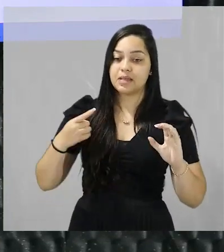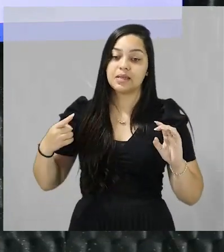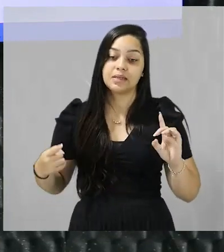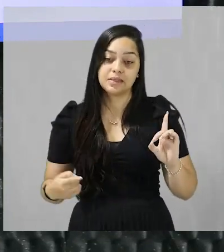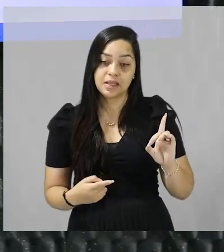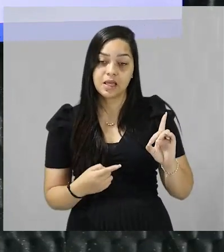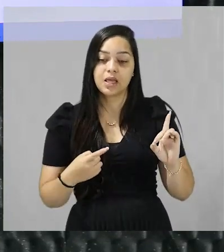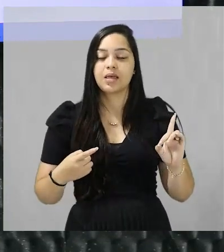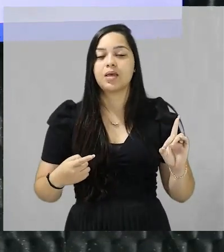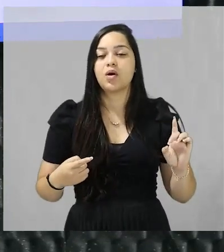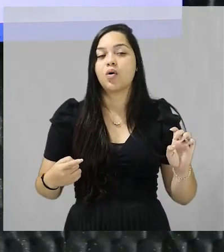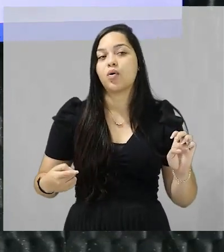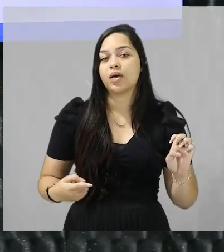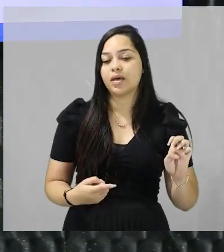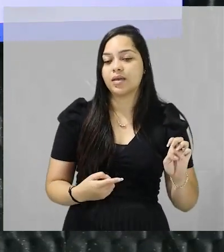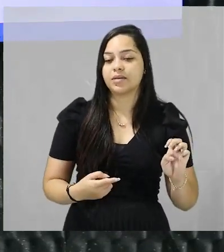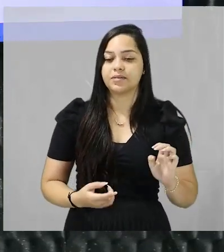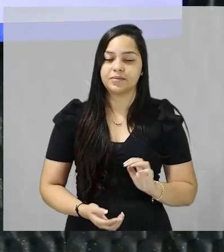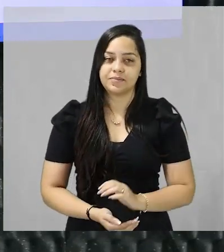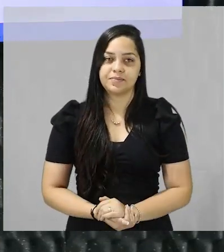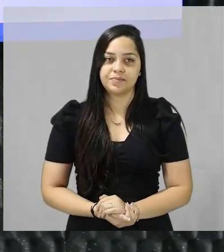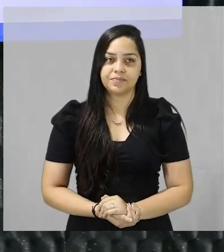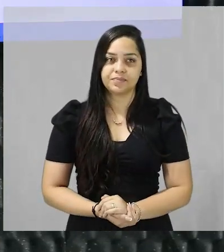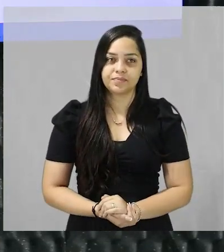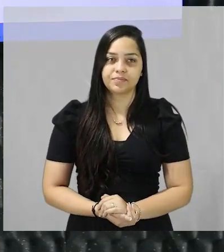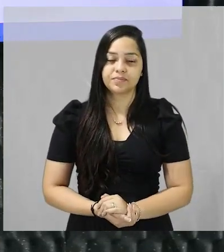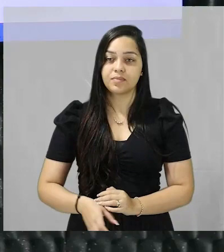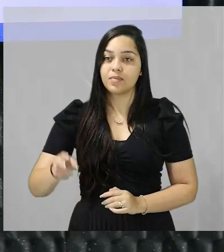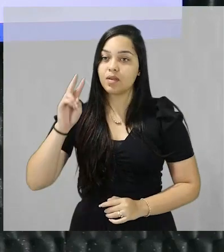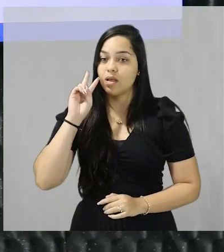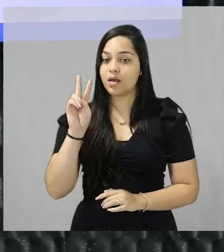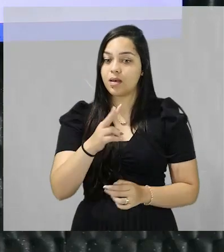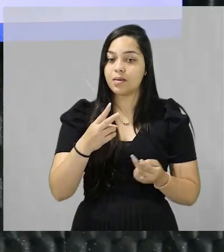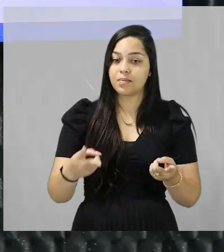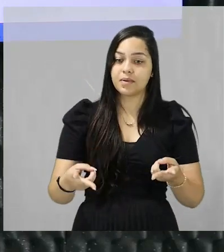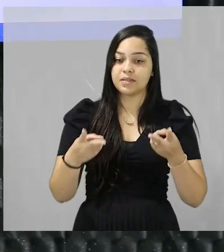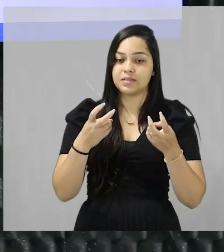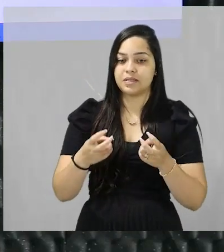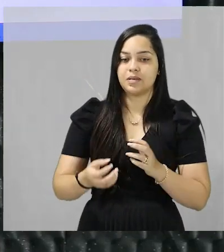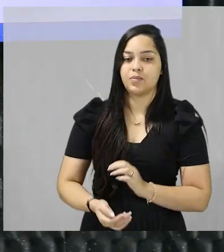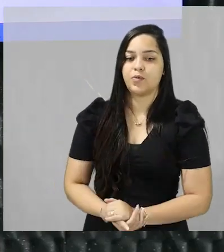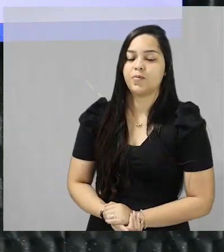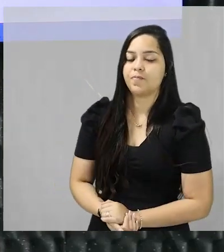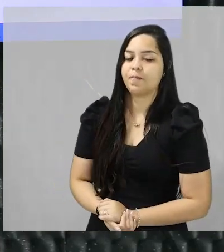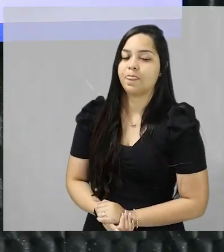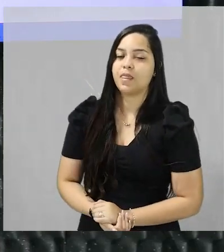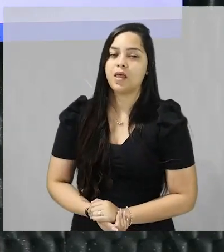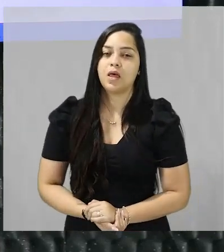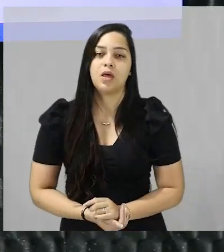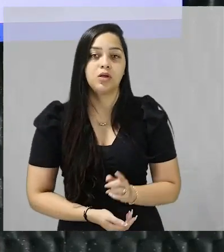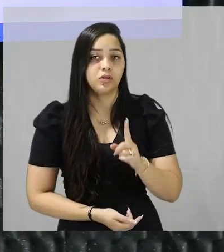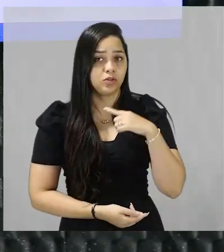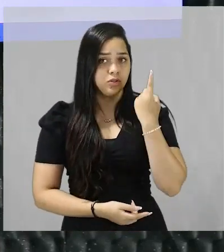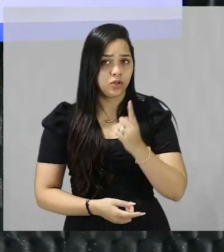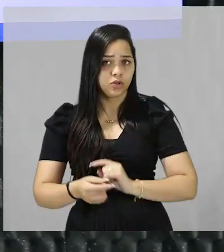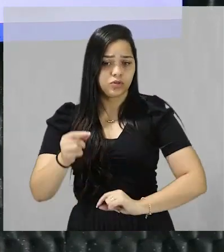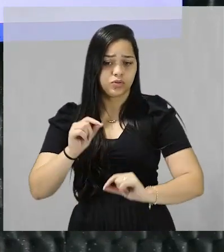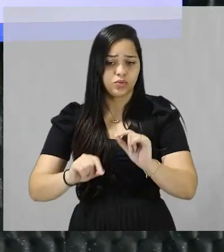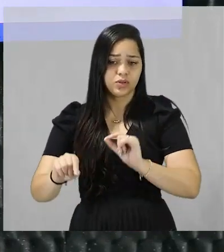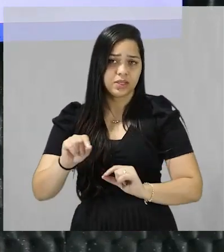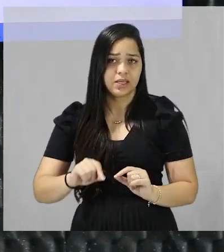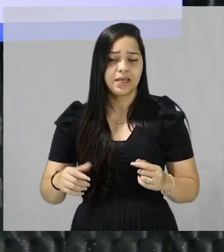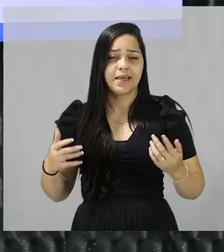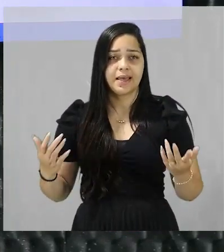ou geométrico. Turminha, olha só, quando a gente